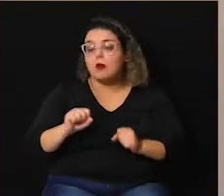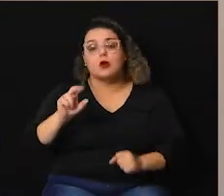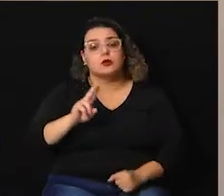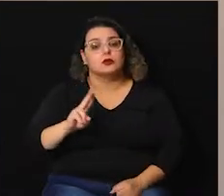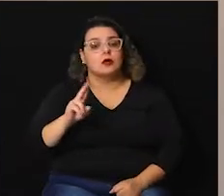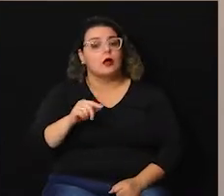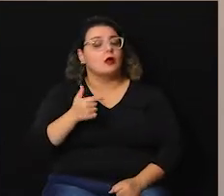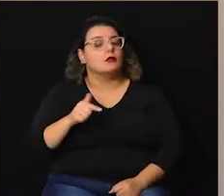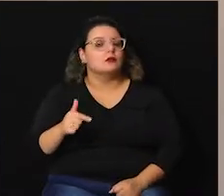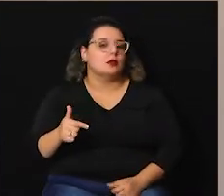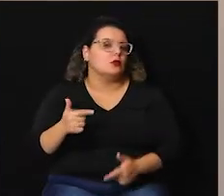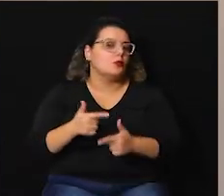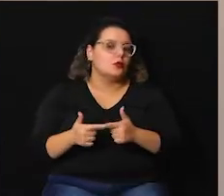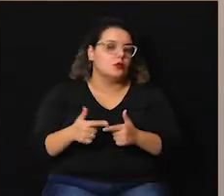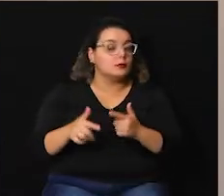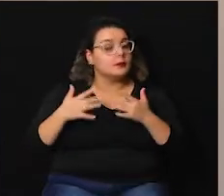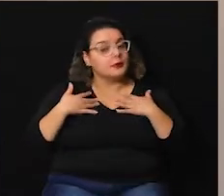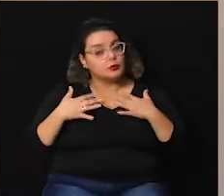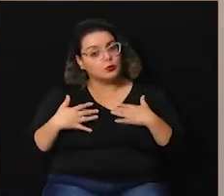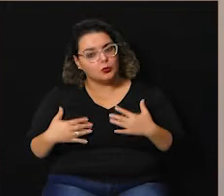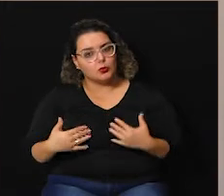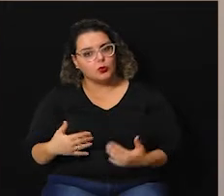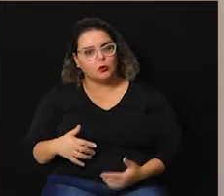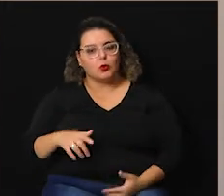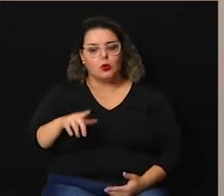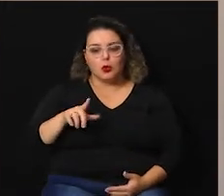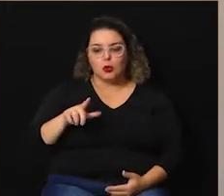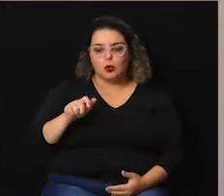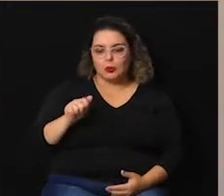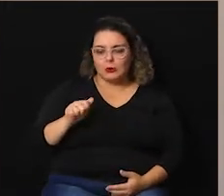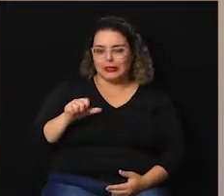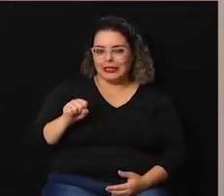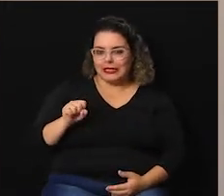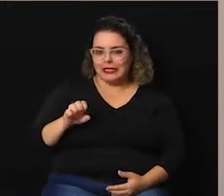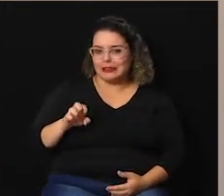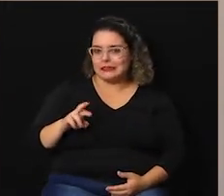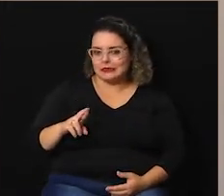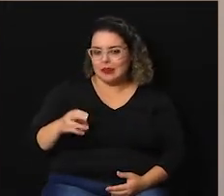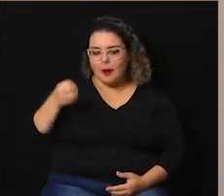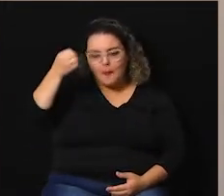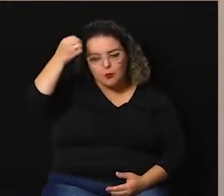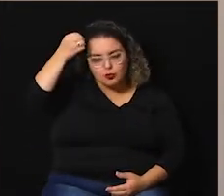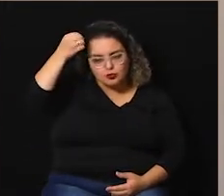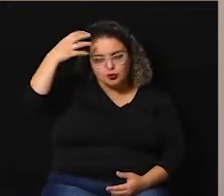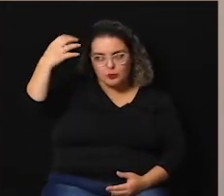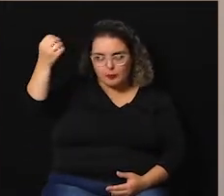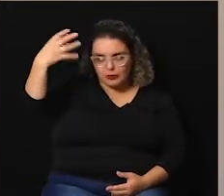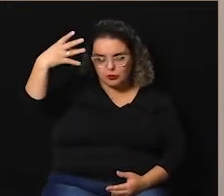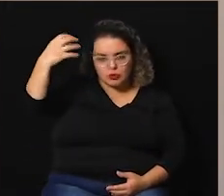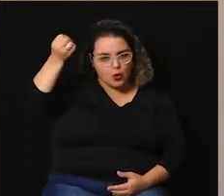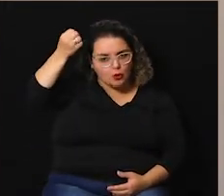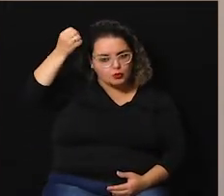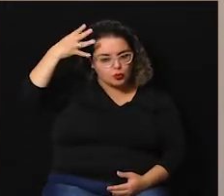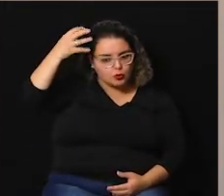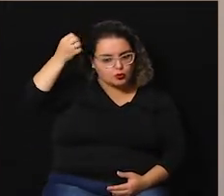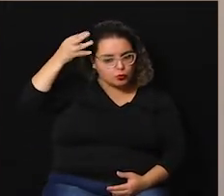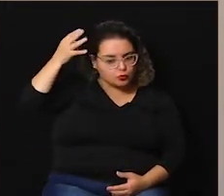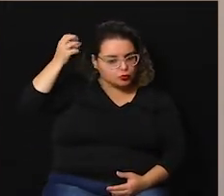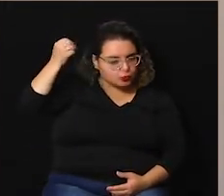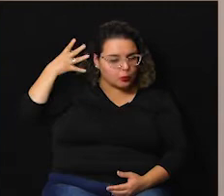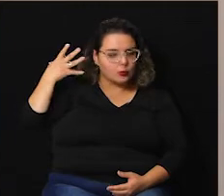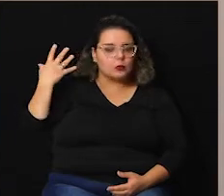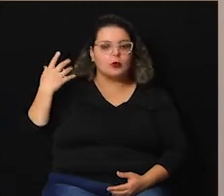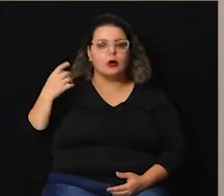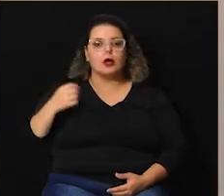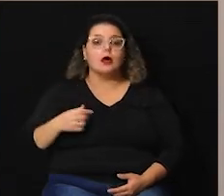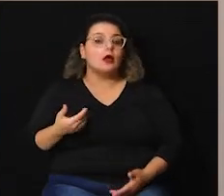nenhum tipo de agressão. O laser de baixa penetração é um avanço tecnológico